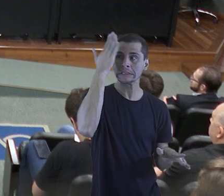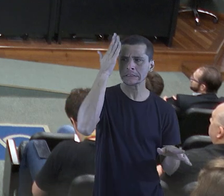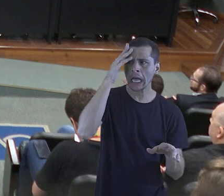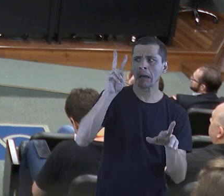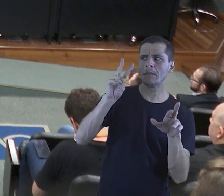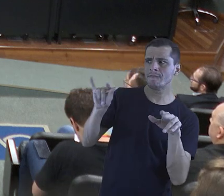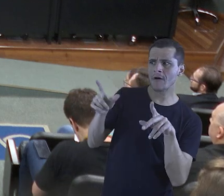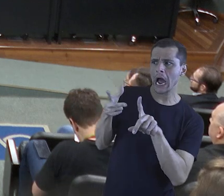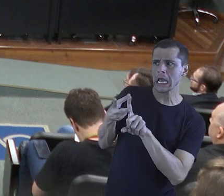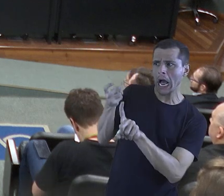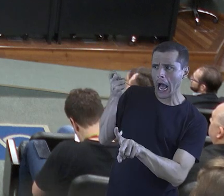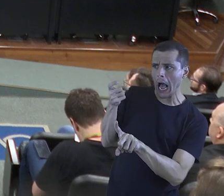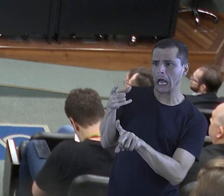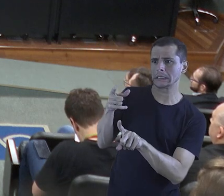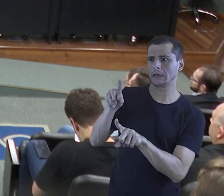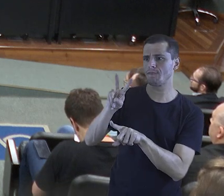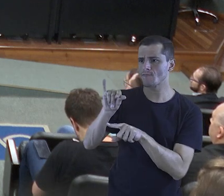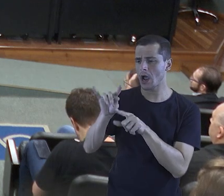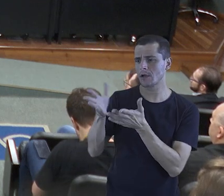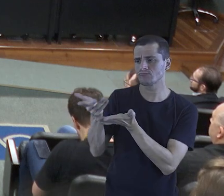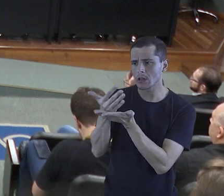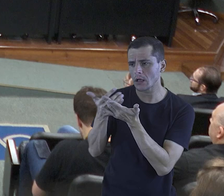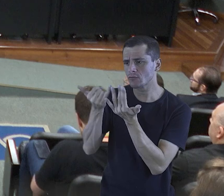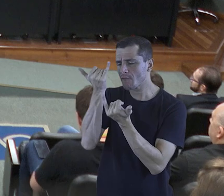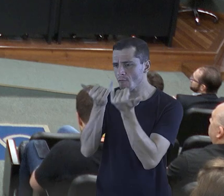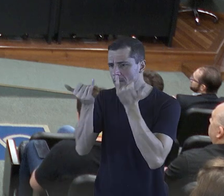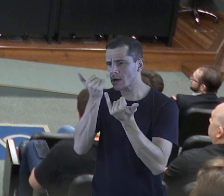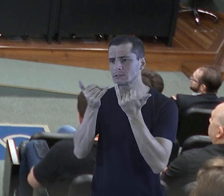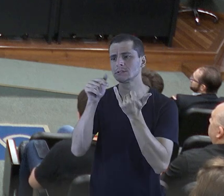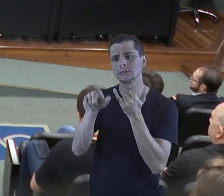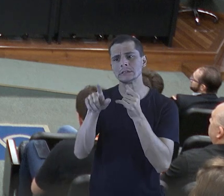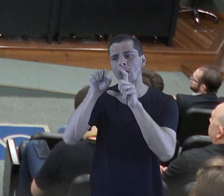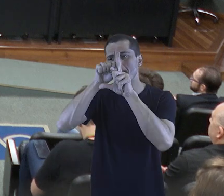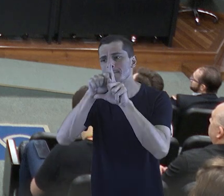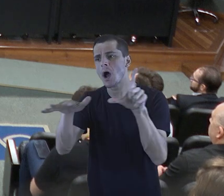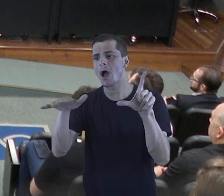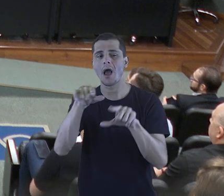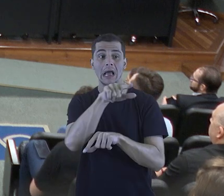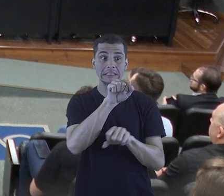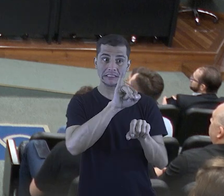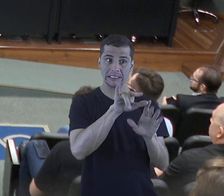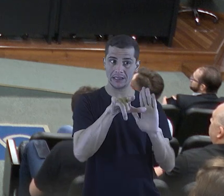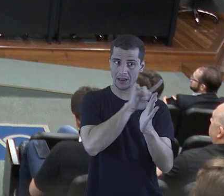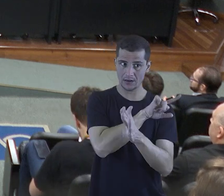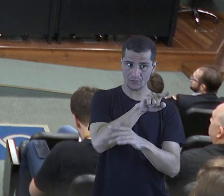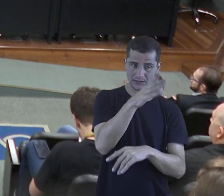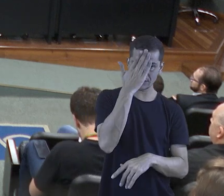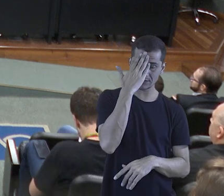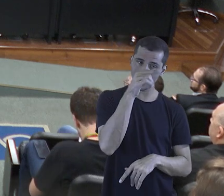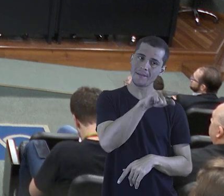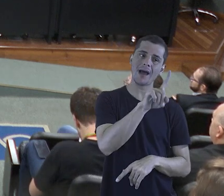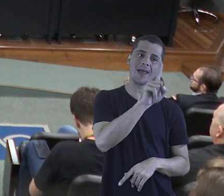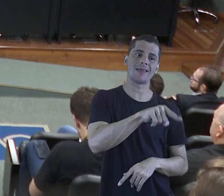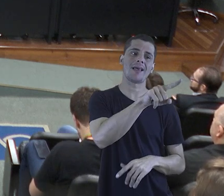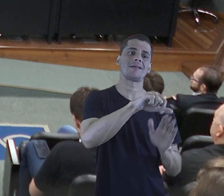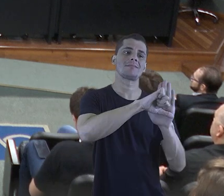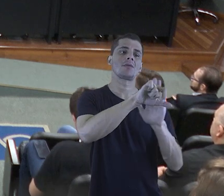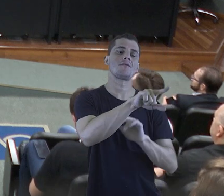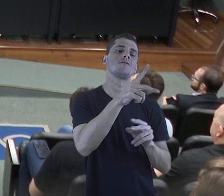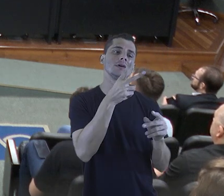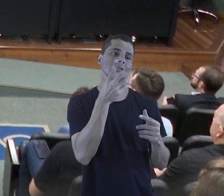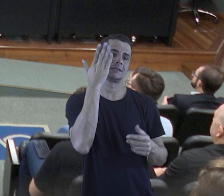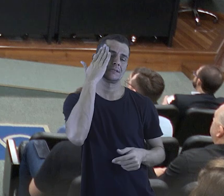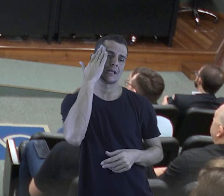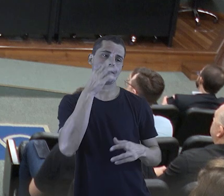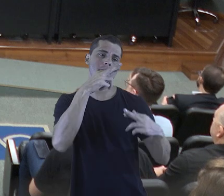causou dano, ela agiu, como cada um de vocês. Mas a função de encarregada é o quê? A função de encarregada é basicamente